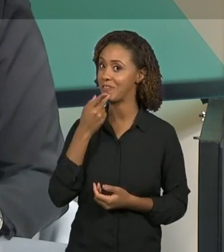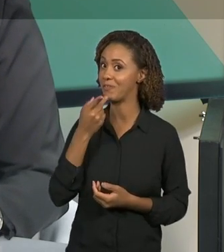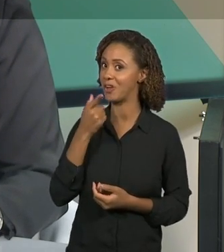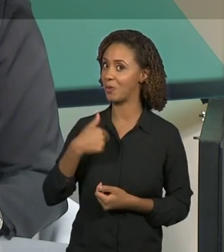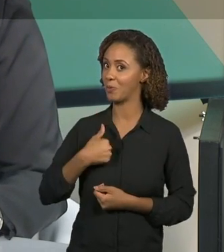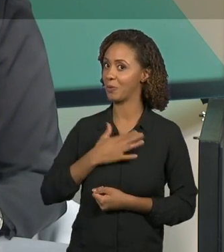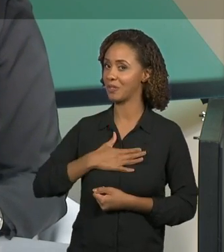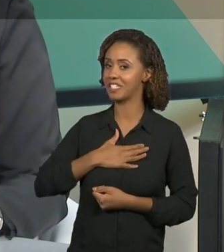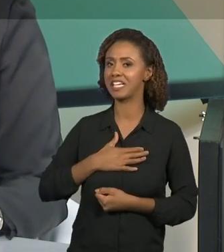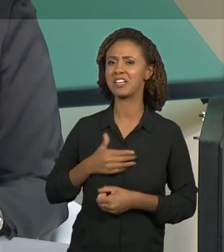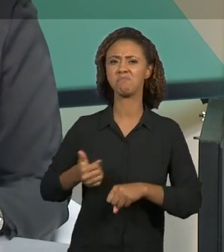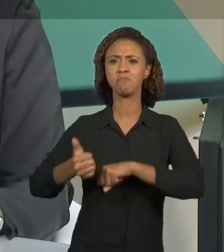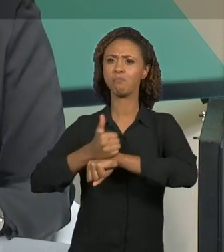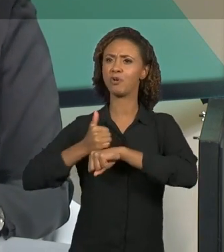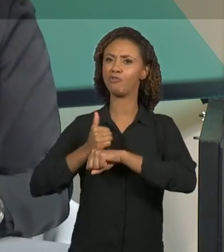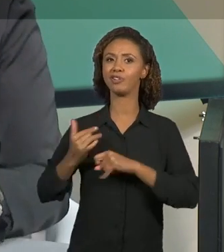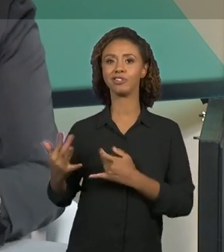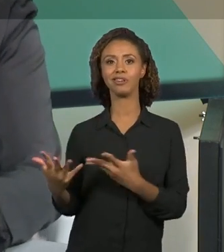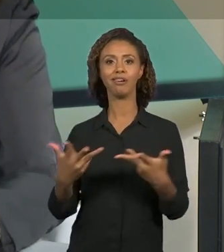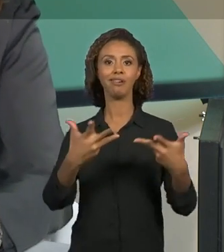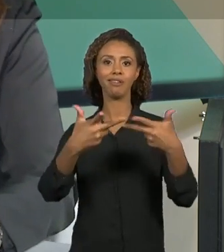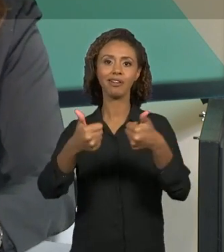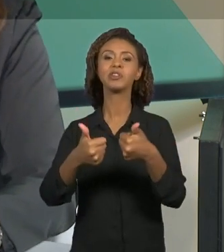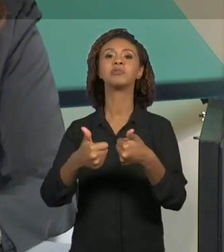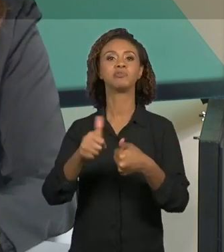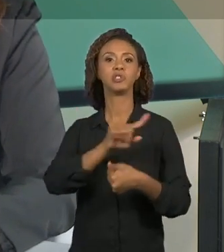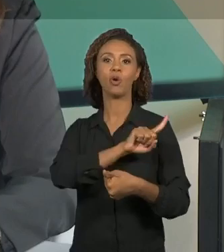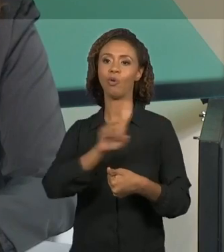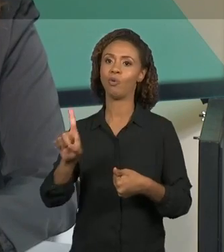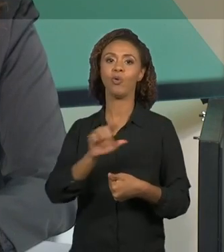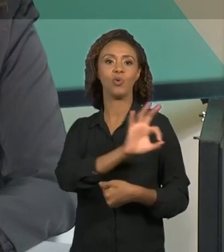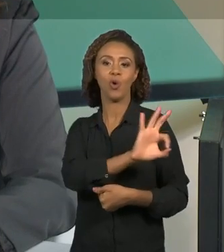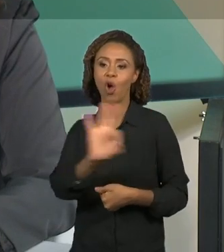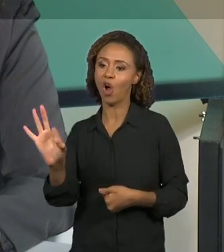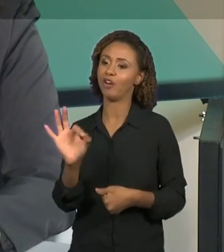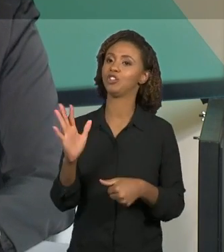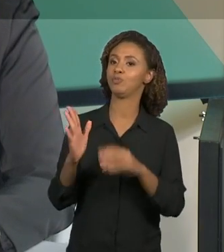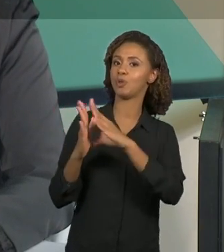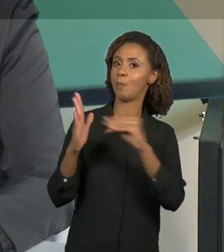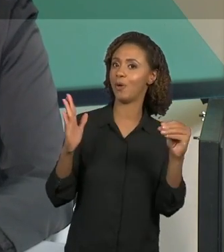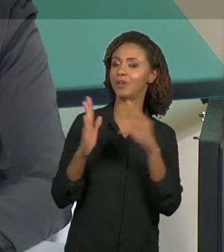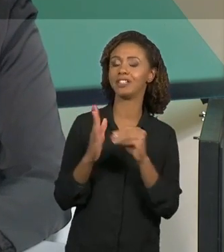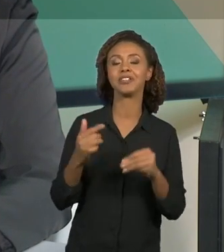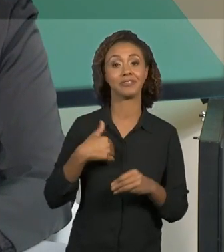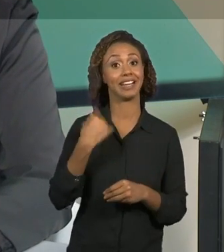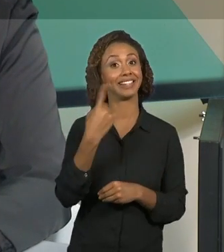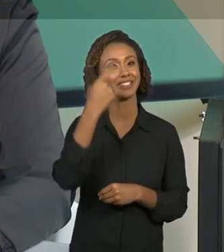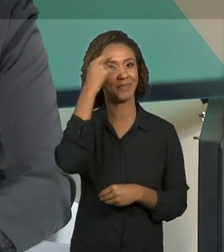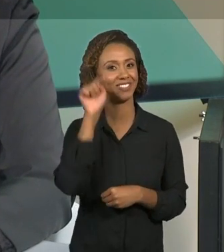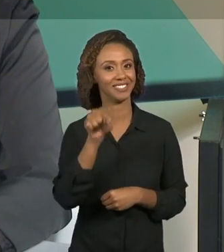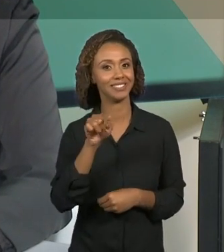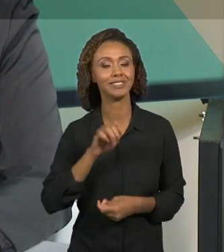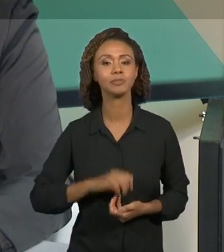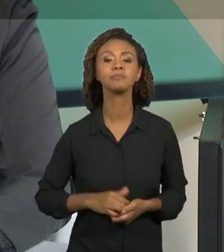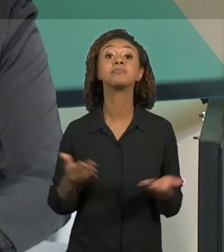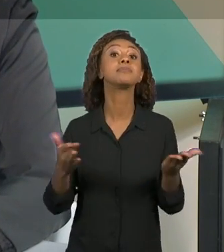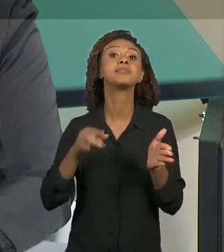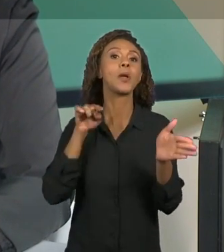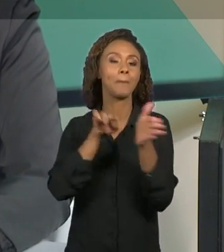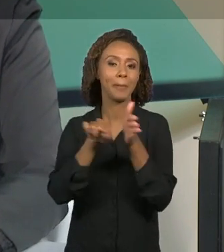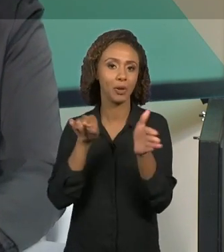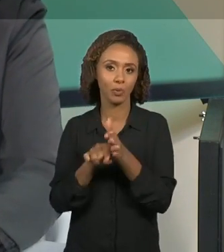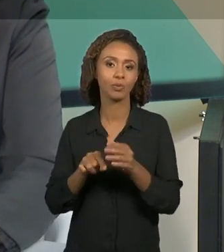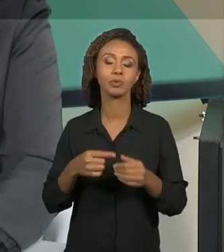palavra aqui profissionais de peso referências de mercado essa é a nossa ideia tá então pra algumas perguntas aqui